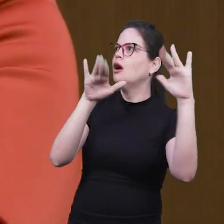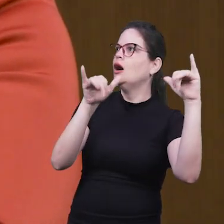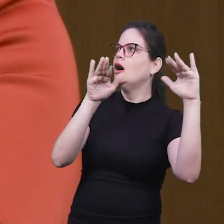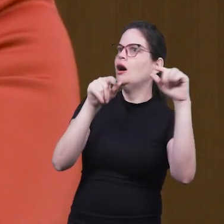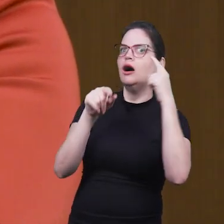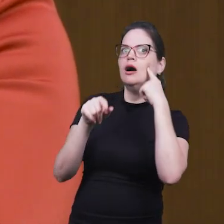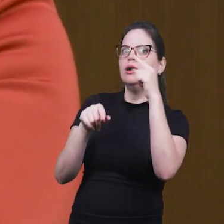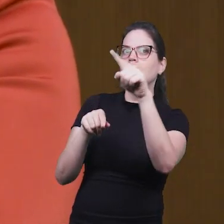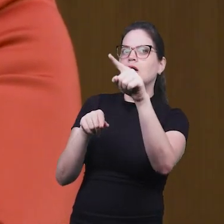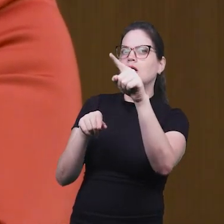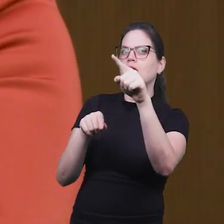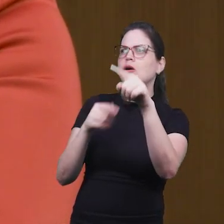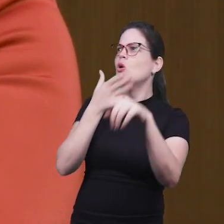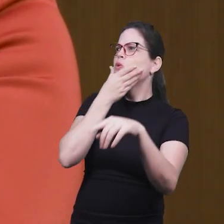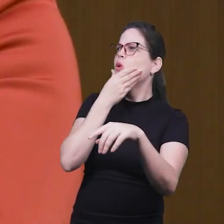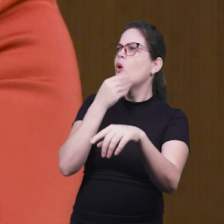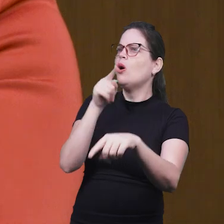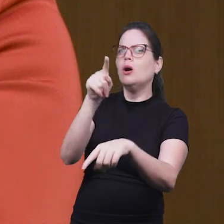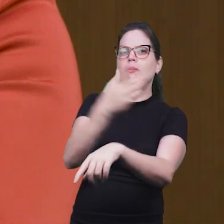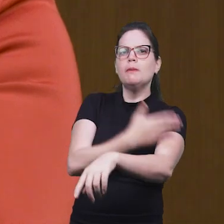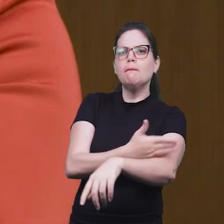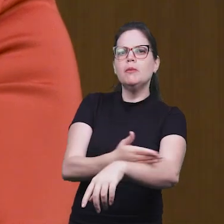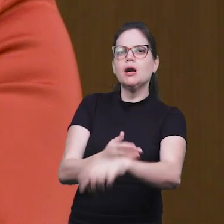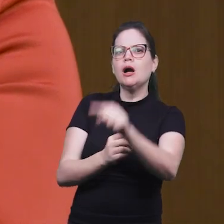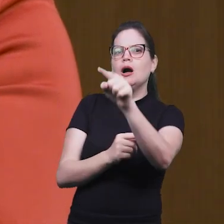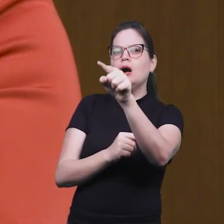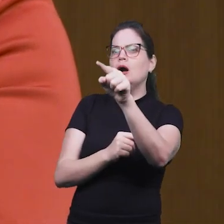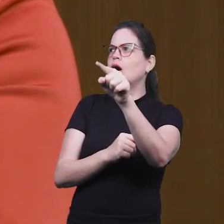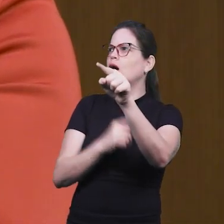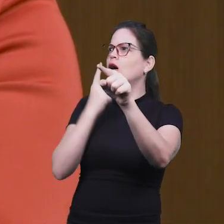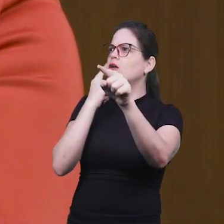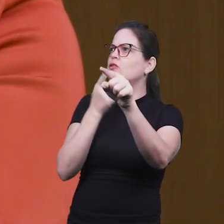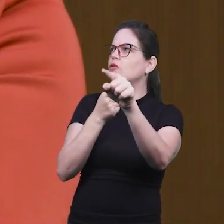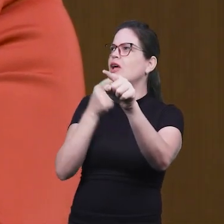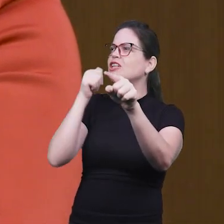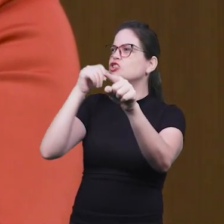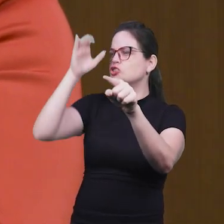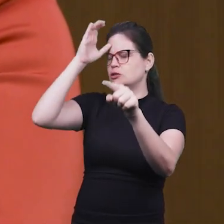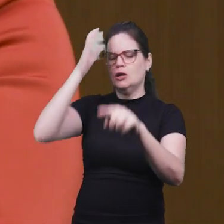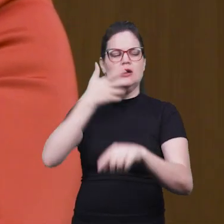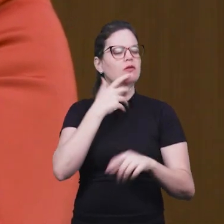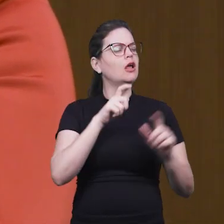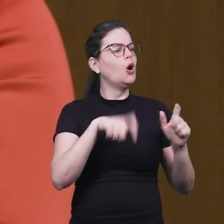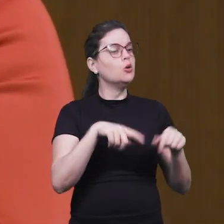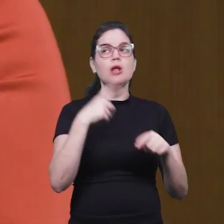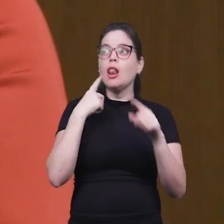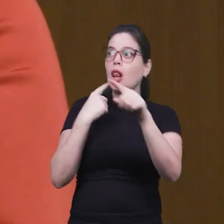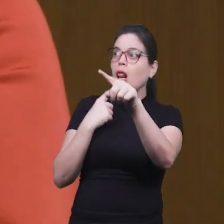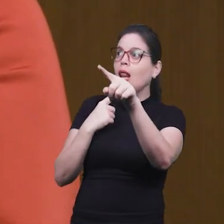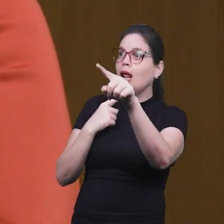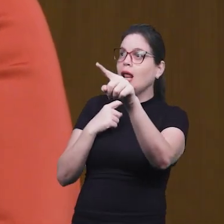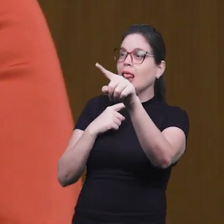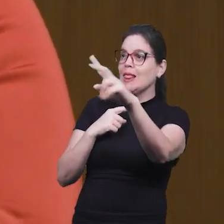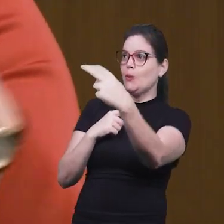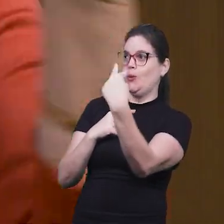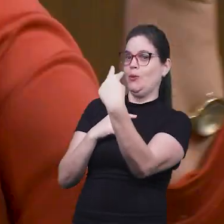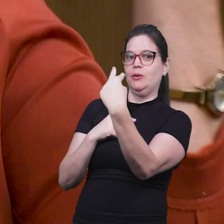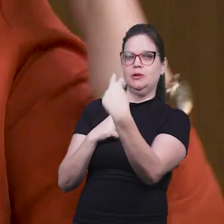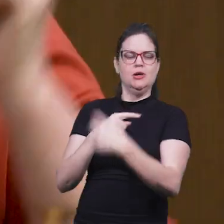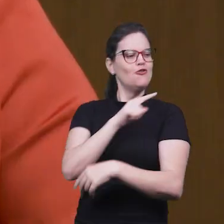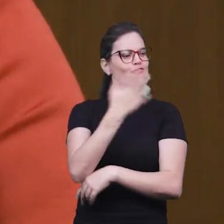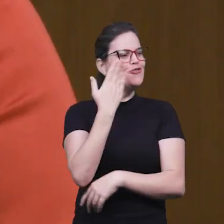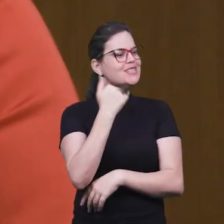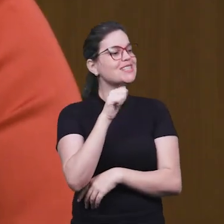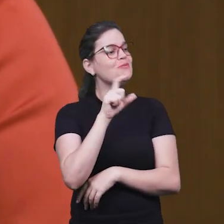homem de branco. Ali do lado, ali, tia. Eu falei, aonde, meu filho? Está ali olhando para nós. Eu falei, sabe o que é? É o anjo